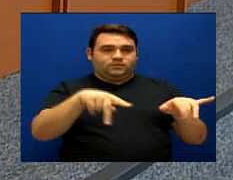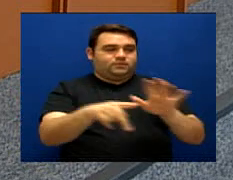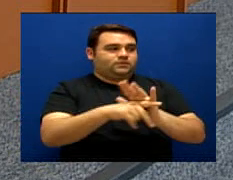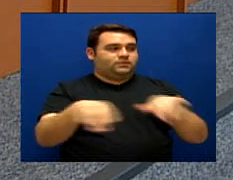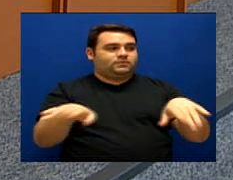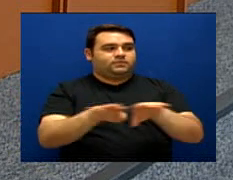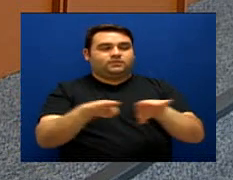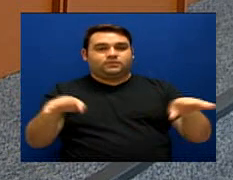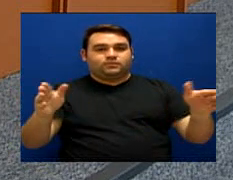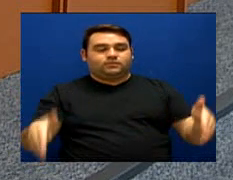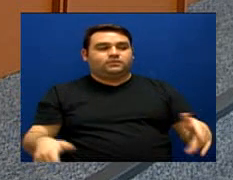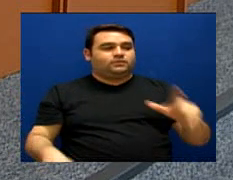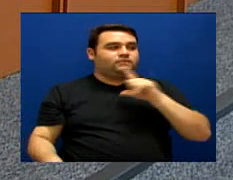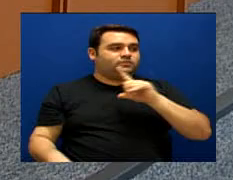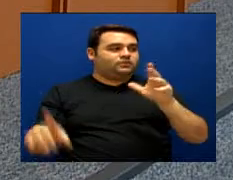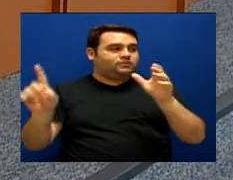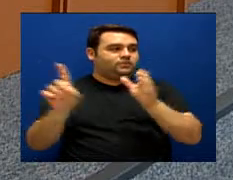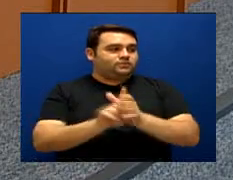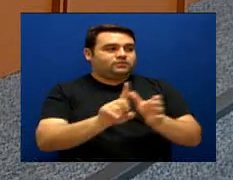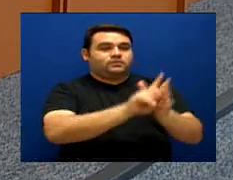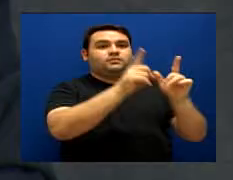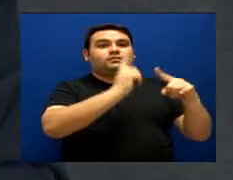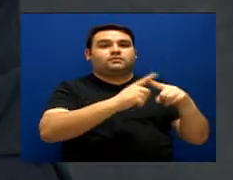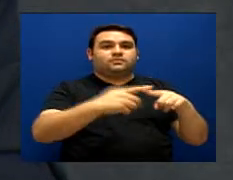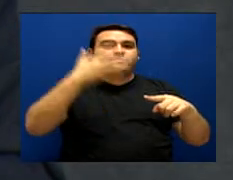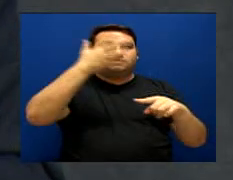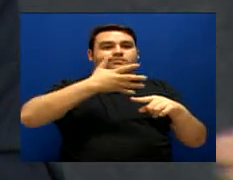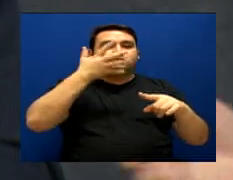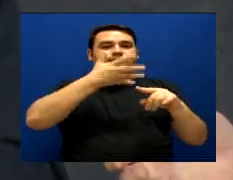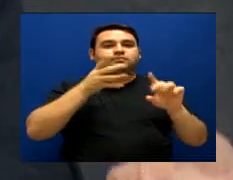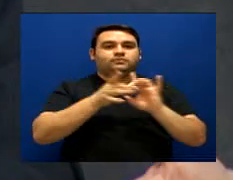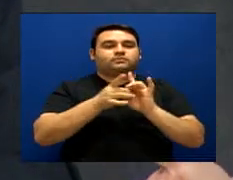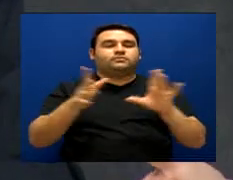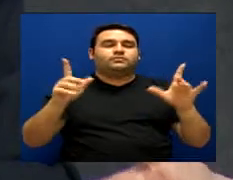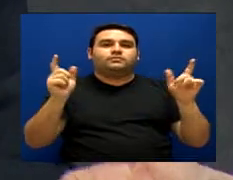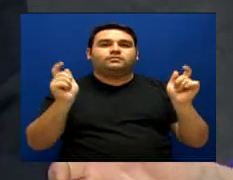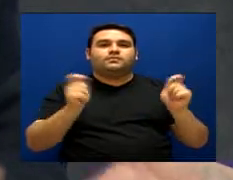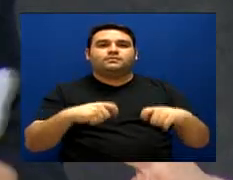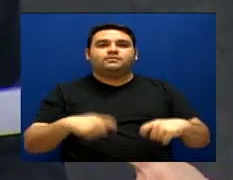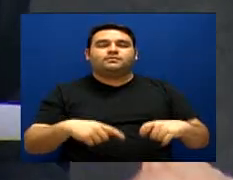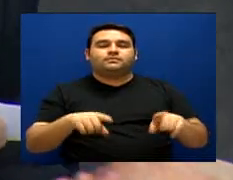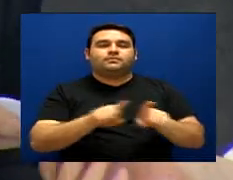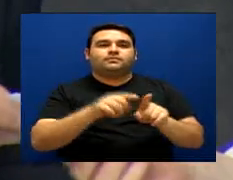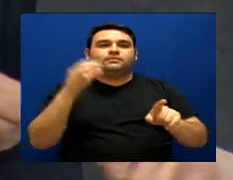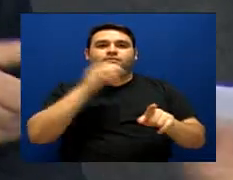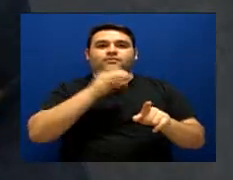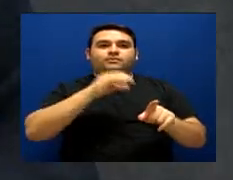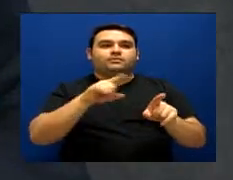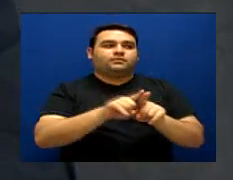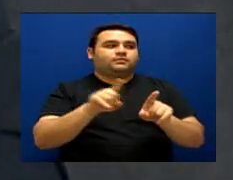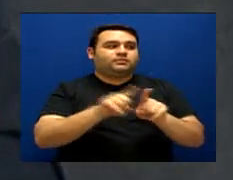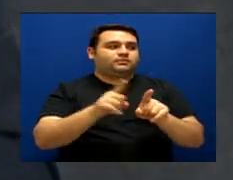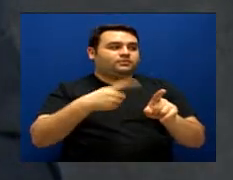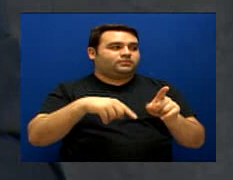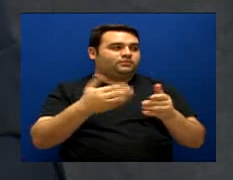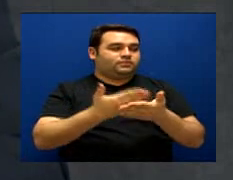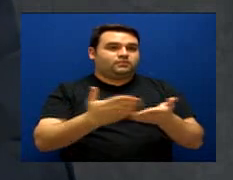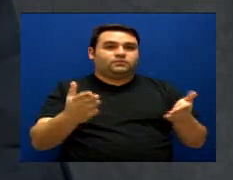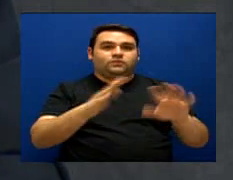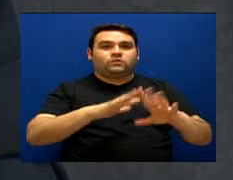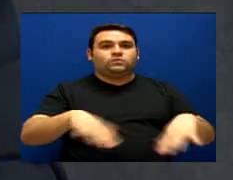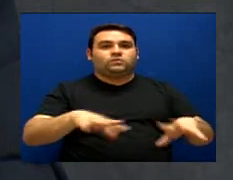da mesa composta aqui, para poderem fazer uso da palavra rapidamente e a gente abrir para